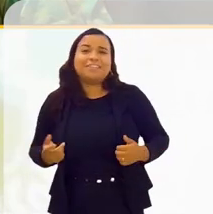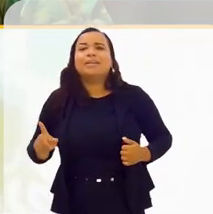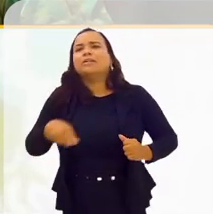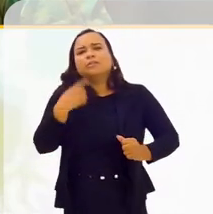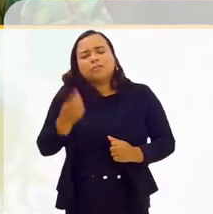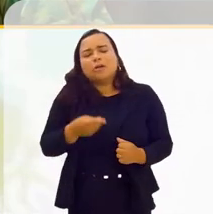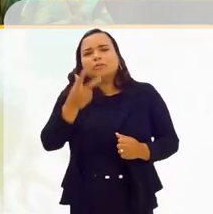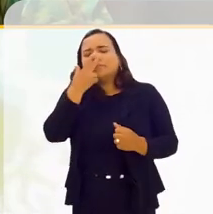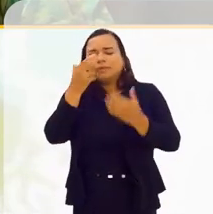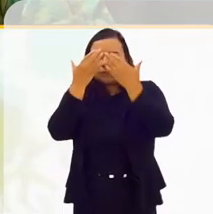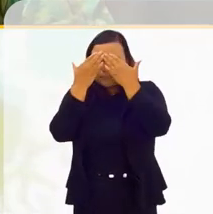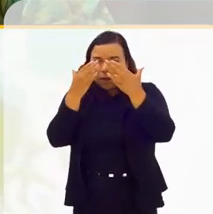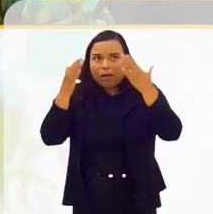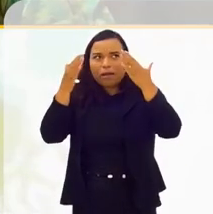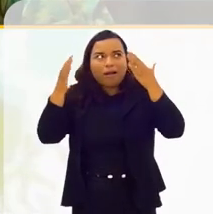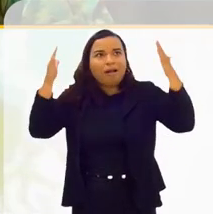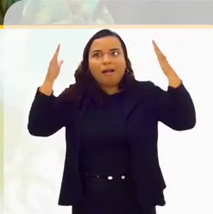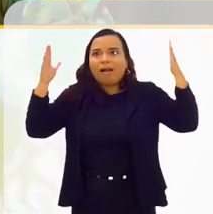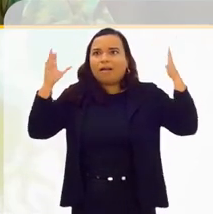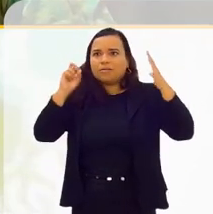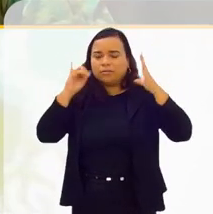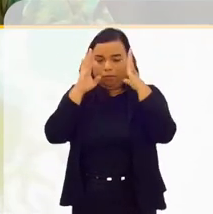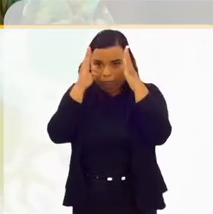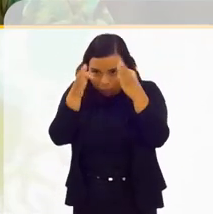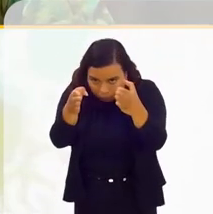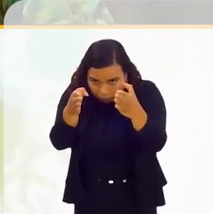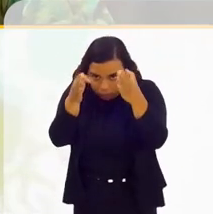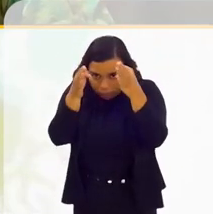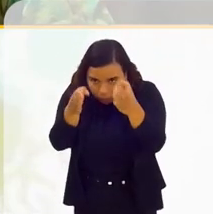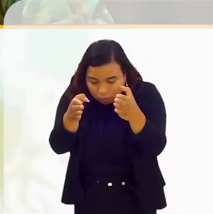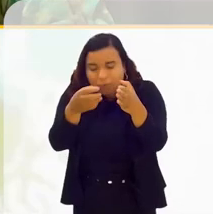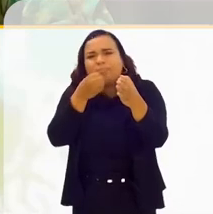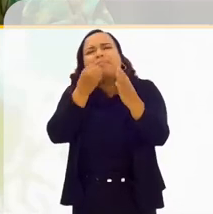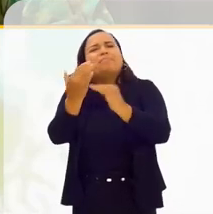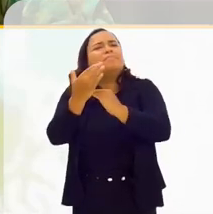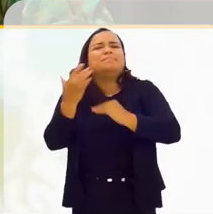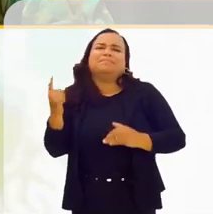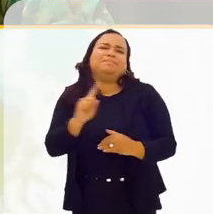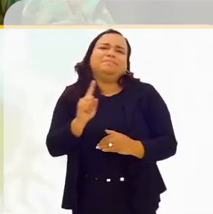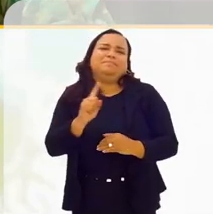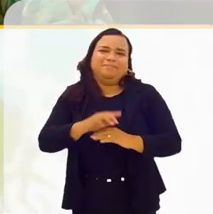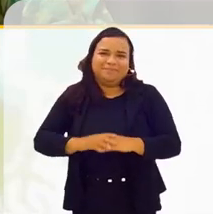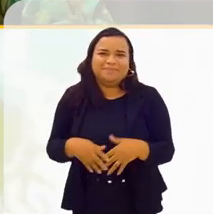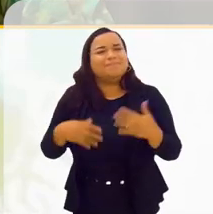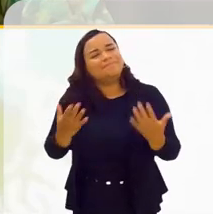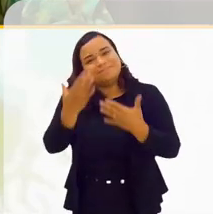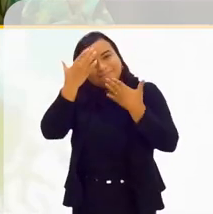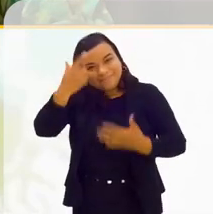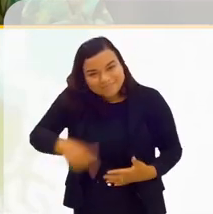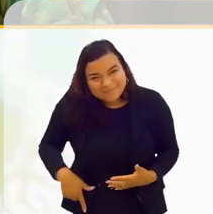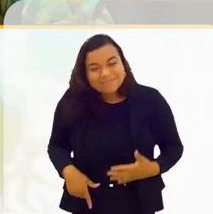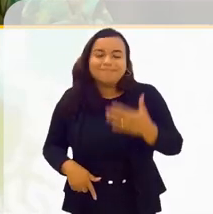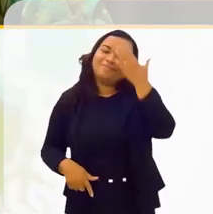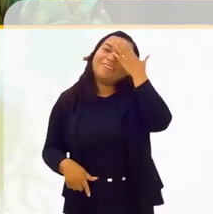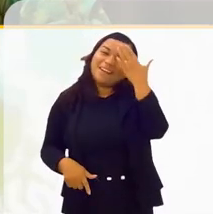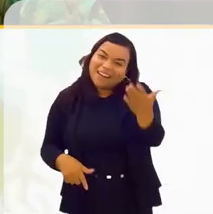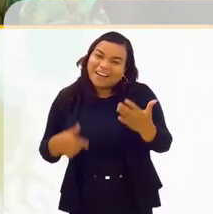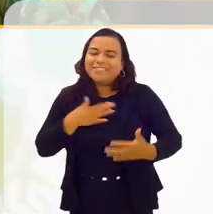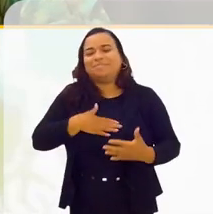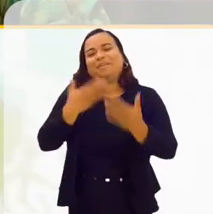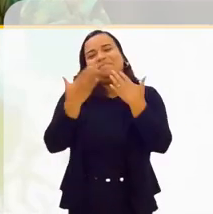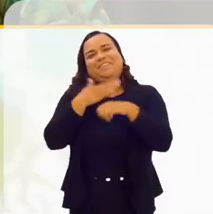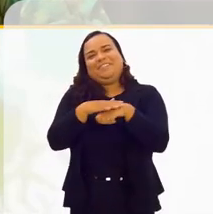é a gente ir abrindo a nossa visão porque se ficar assim não tem como muito obrigada mais uma vez